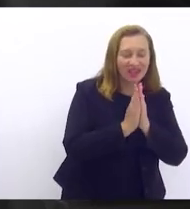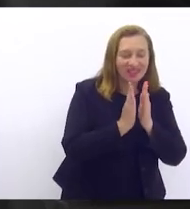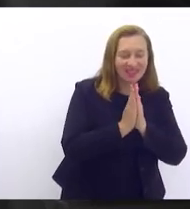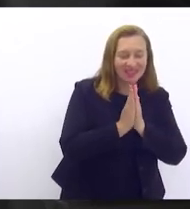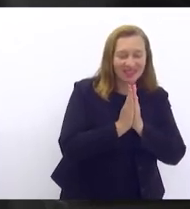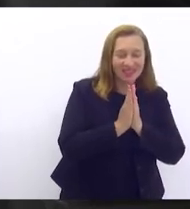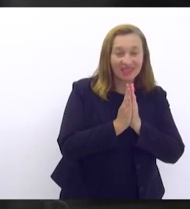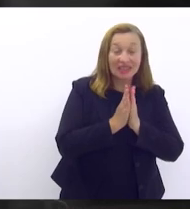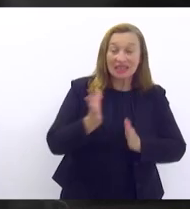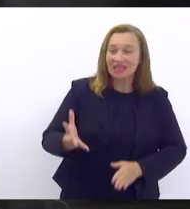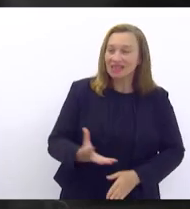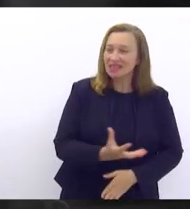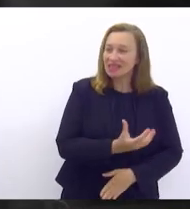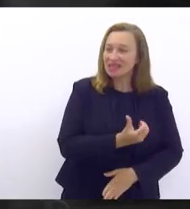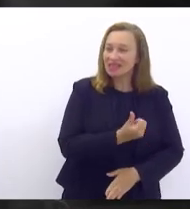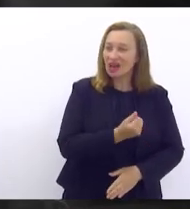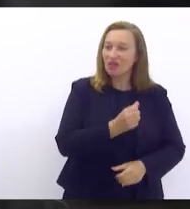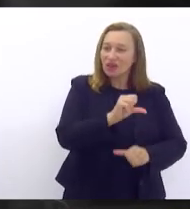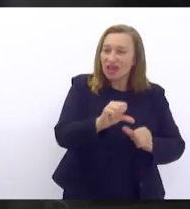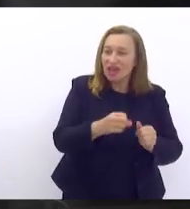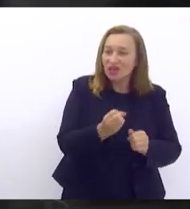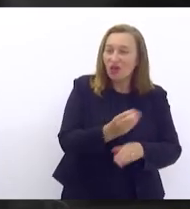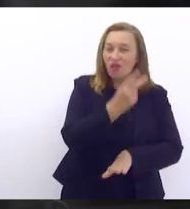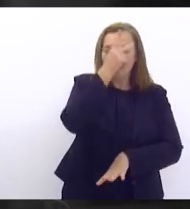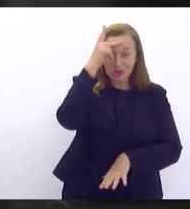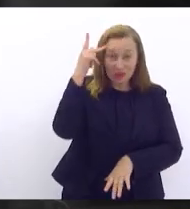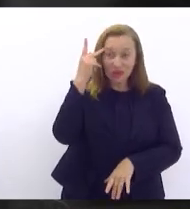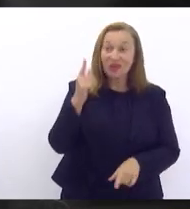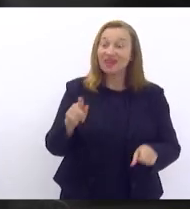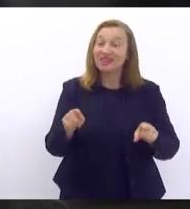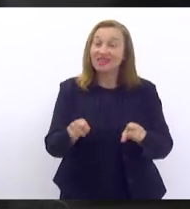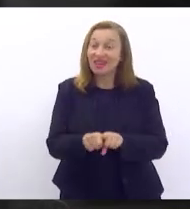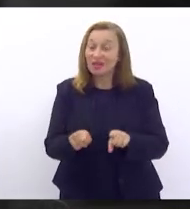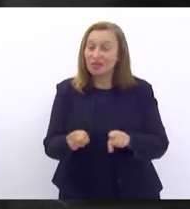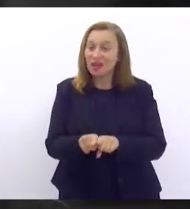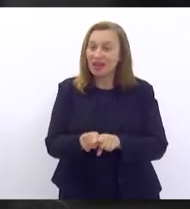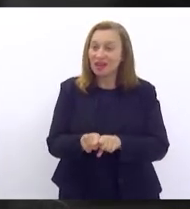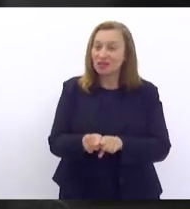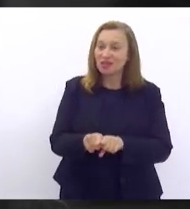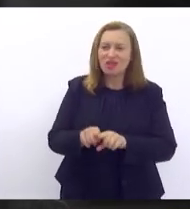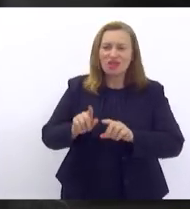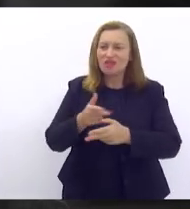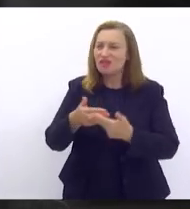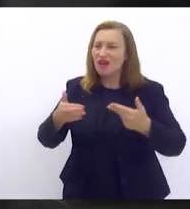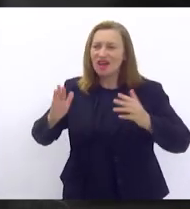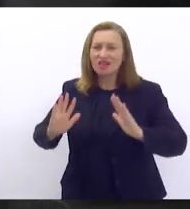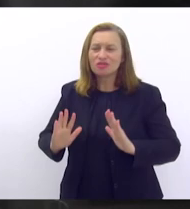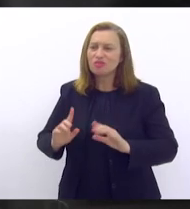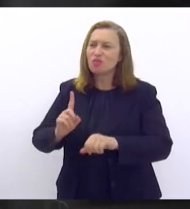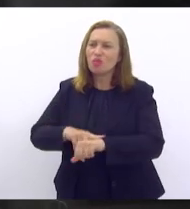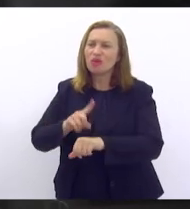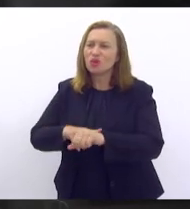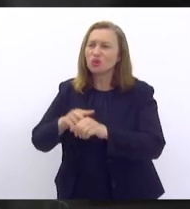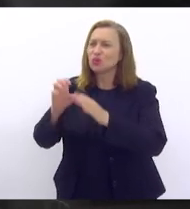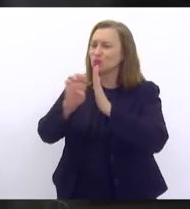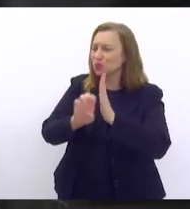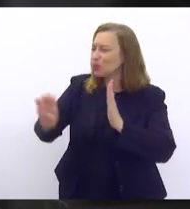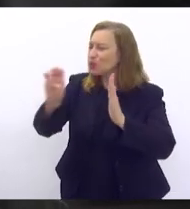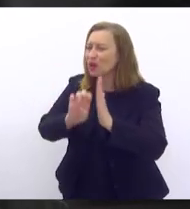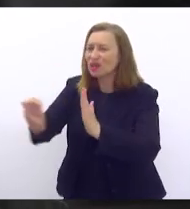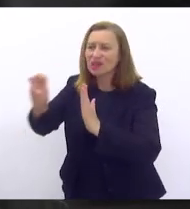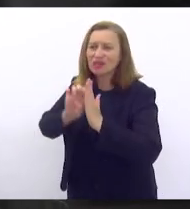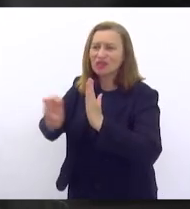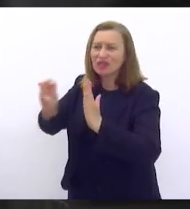tanto resgatam e edificam pessoas, seja por seus inúmeros eventos de evangelização que